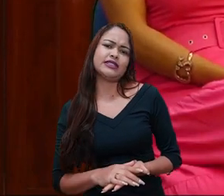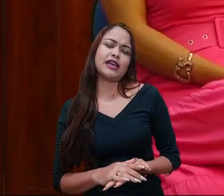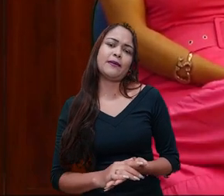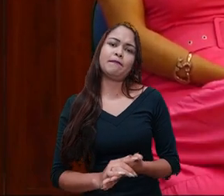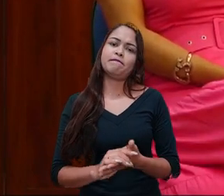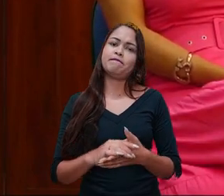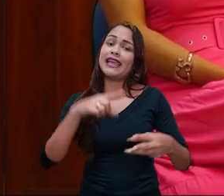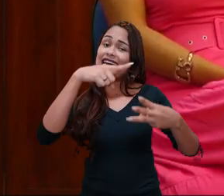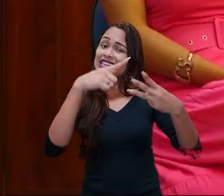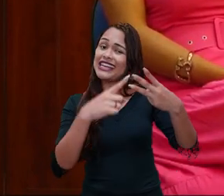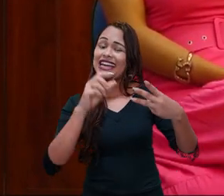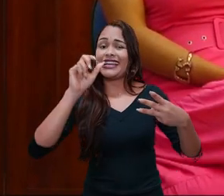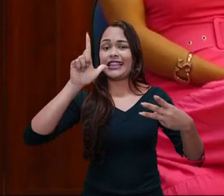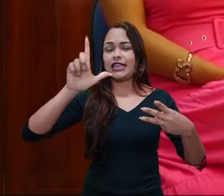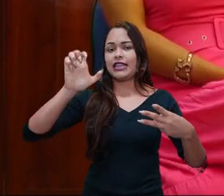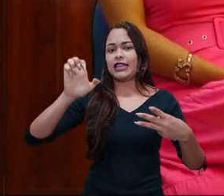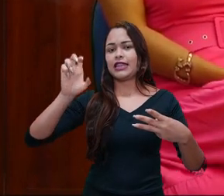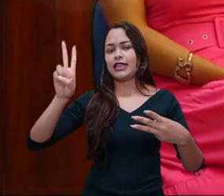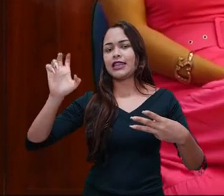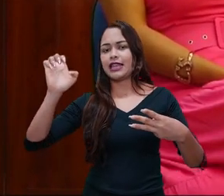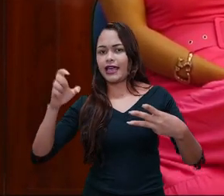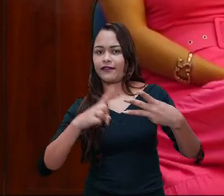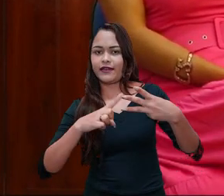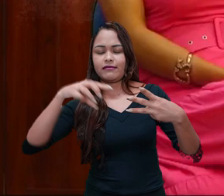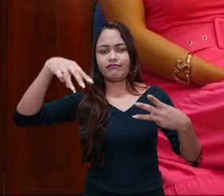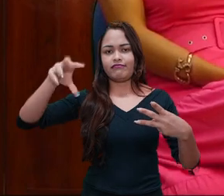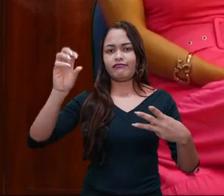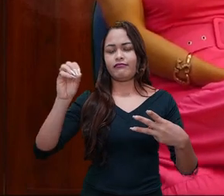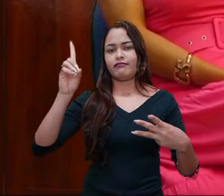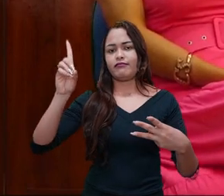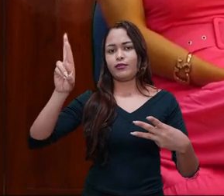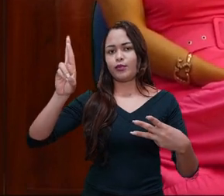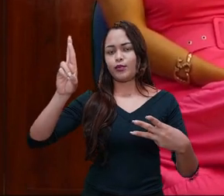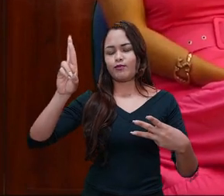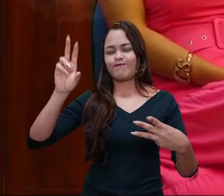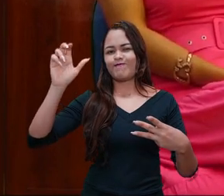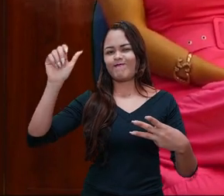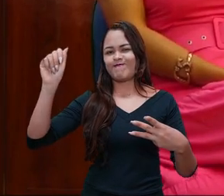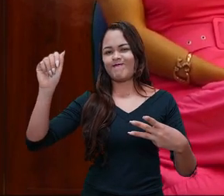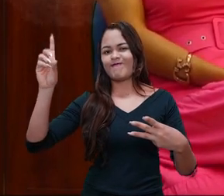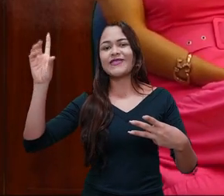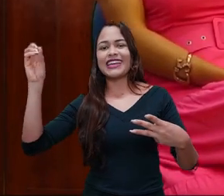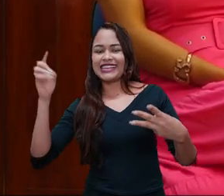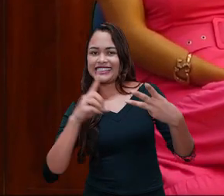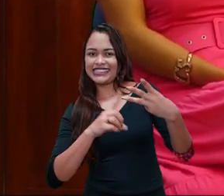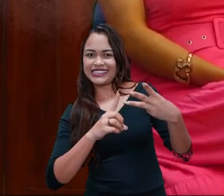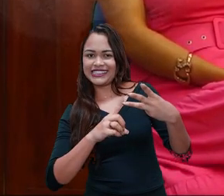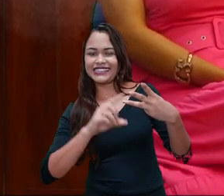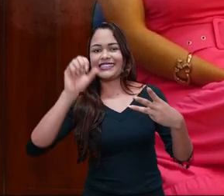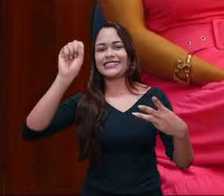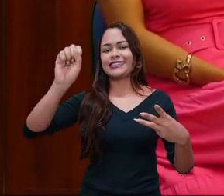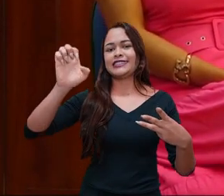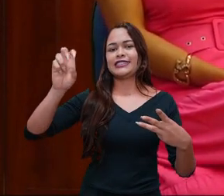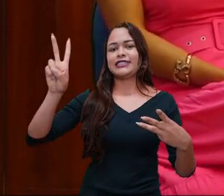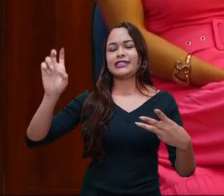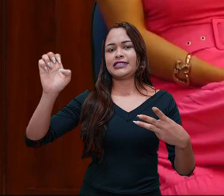grau. Alguns eram mais severos, outros eram mais moderados e outros eram mais leves no decorrer